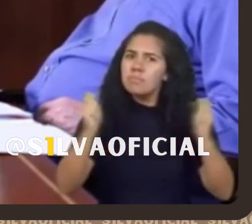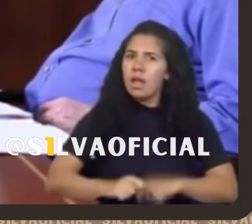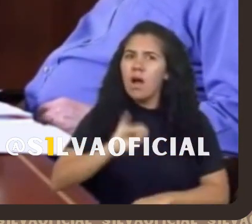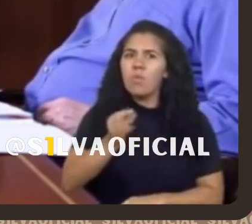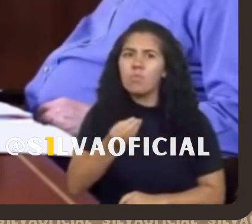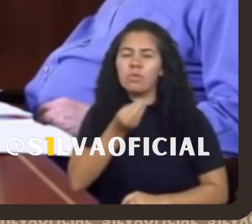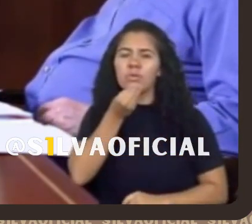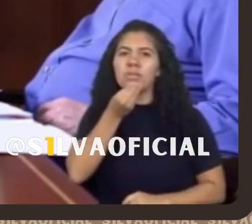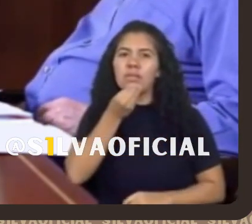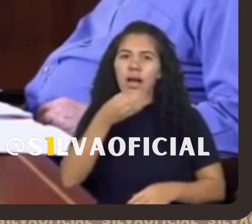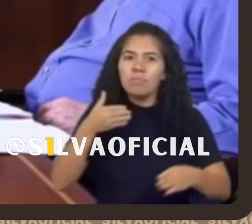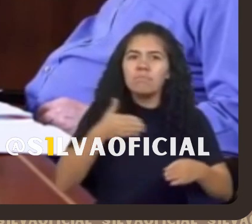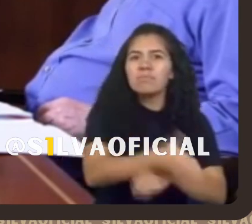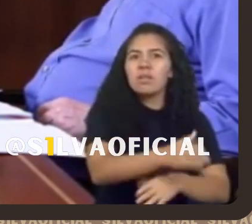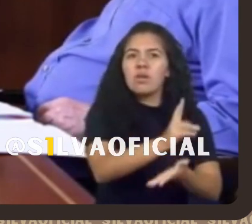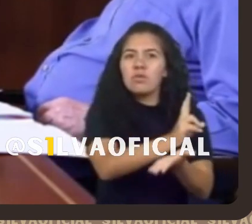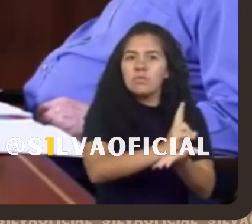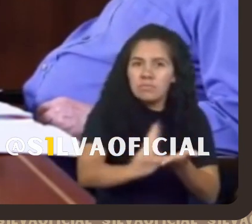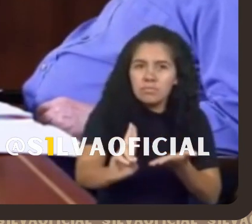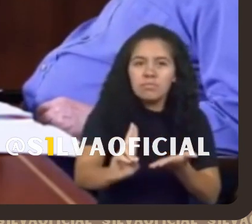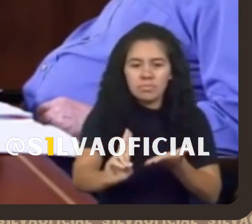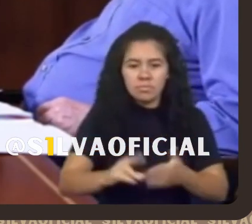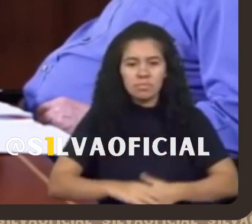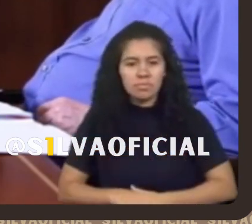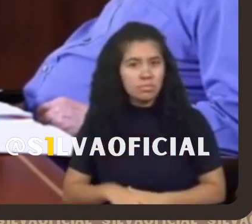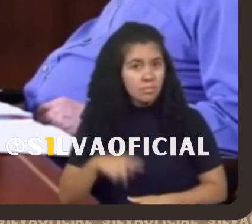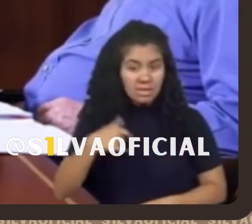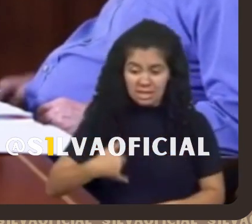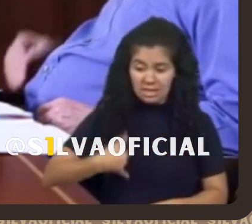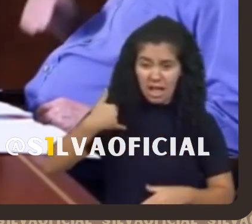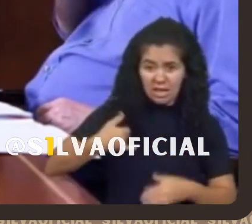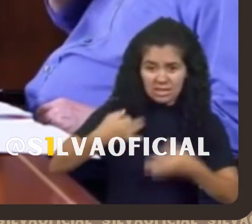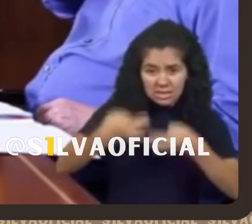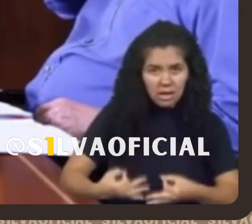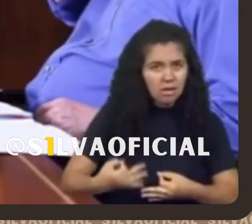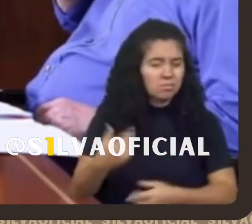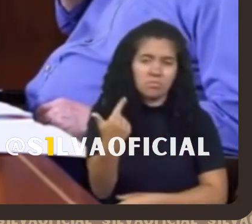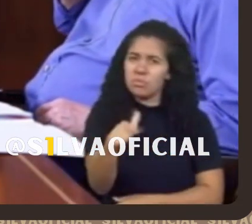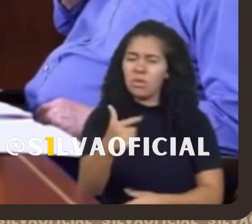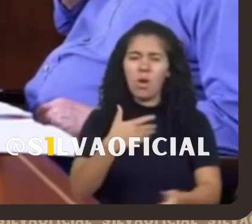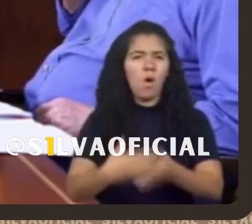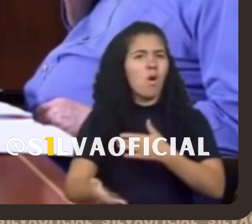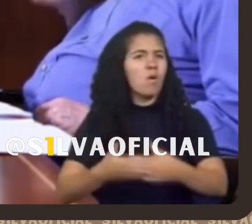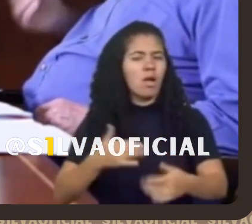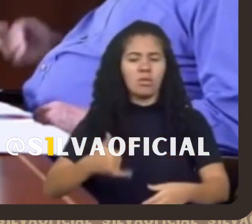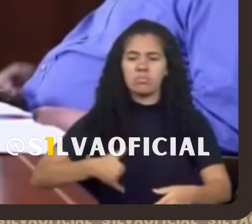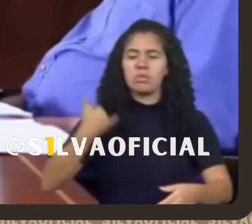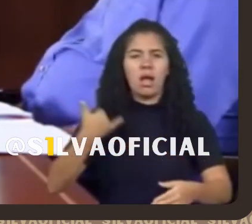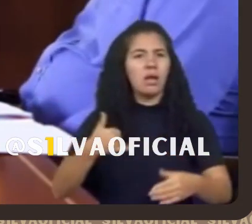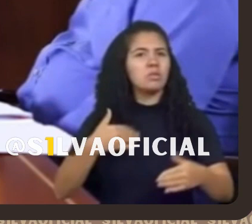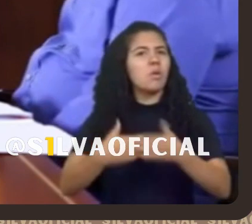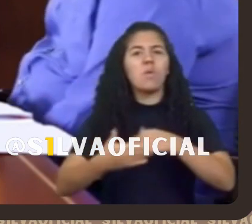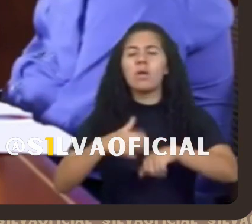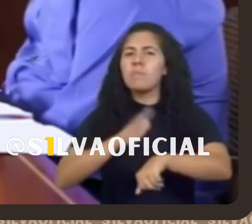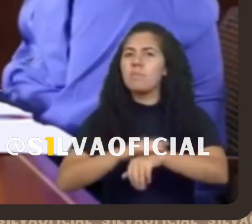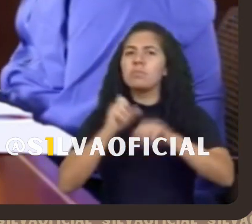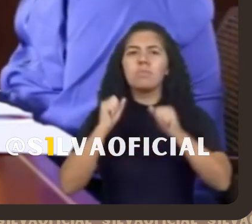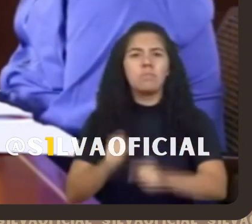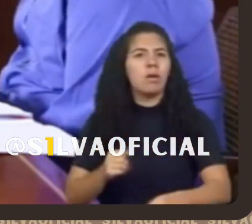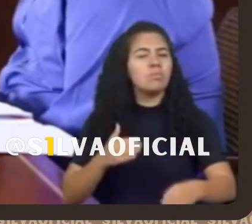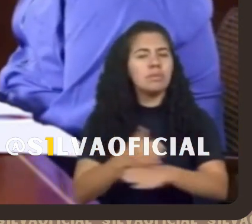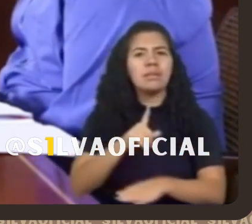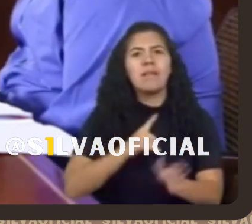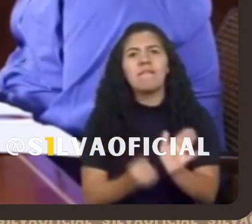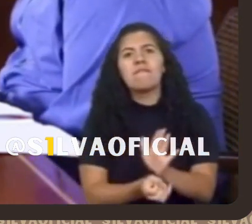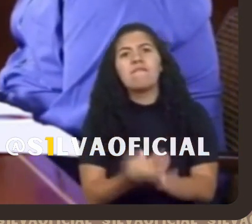universidade mudar e transformar né não tem idade para Isso são pessoas que podem a qualquer momento e tem experiências e exemplos disso ontem mesmo